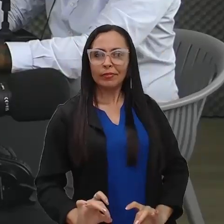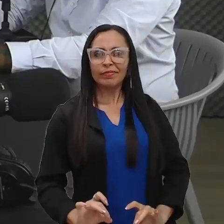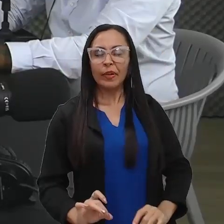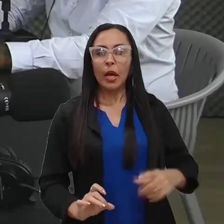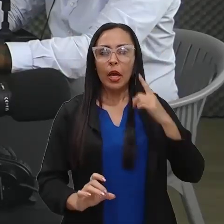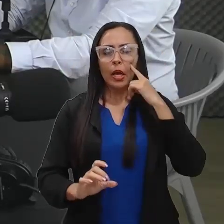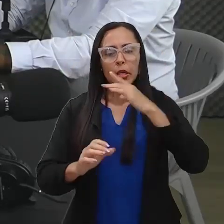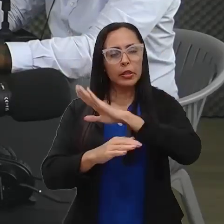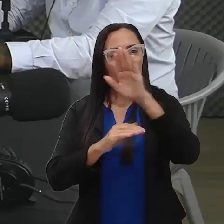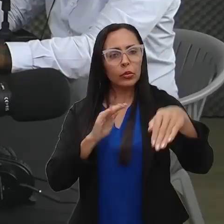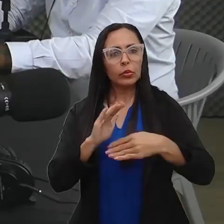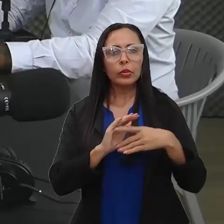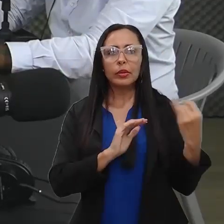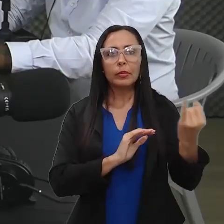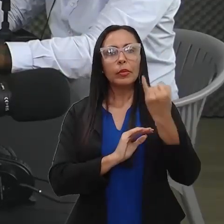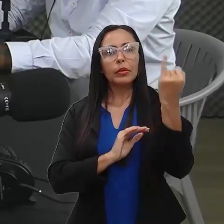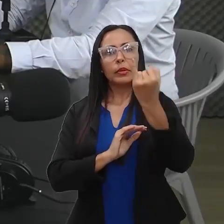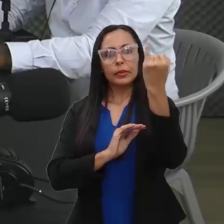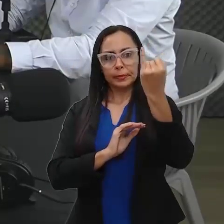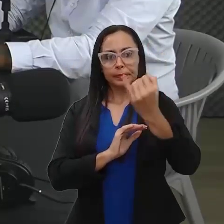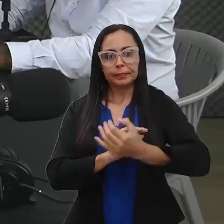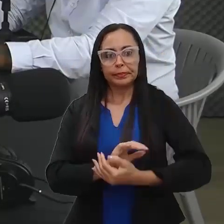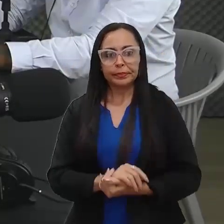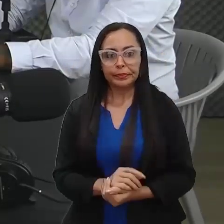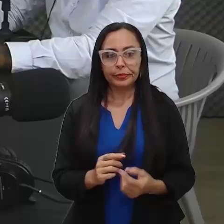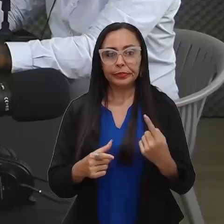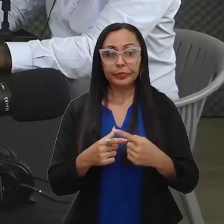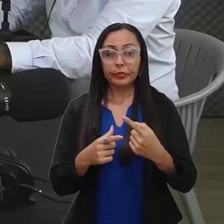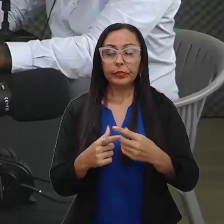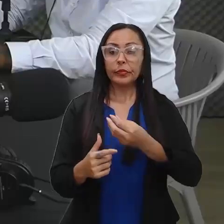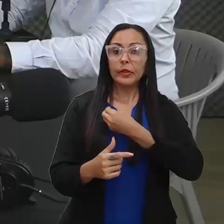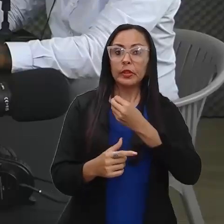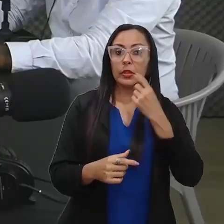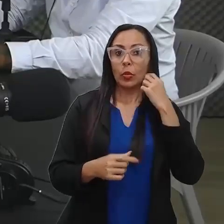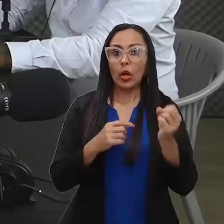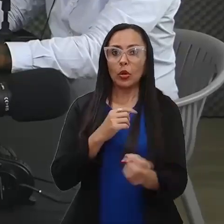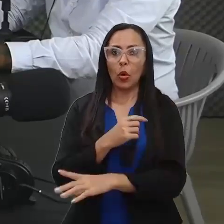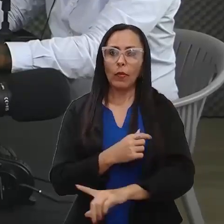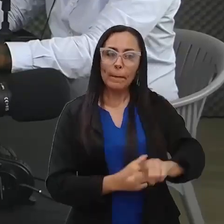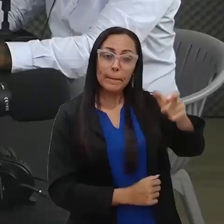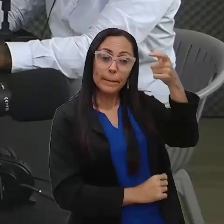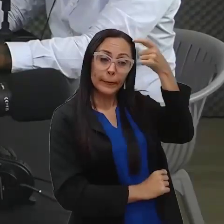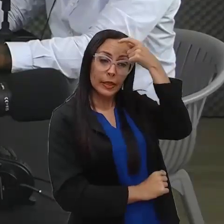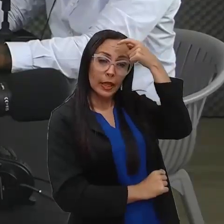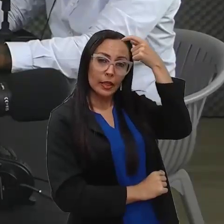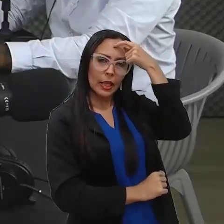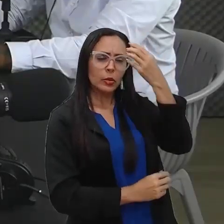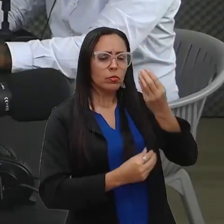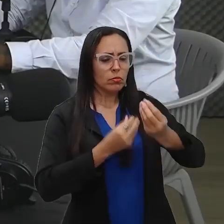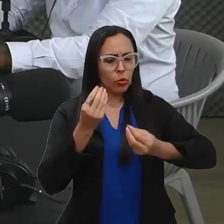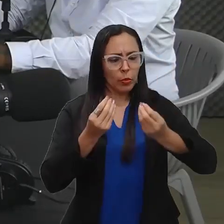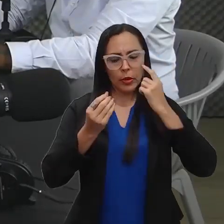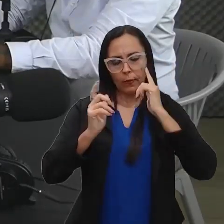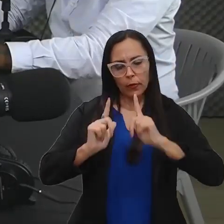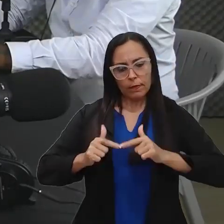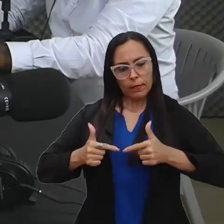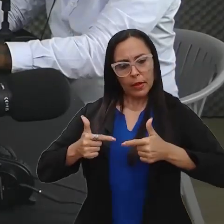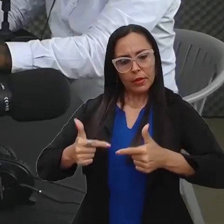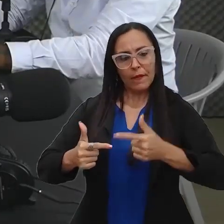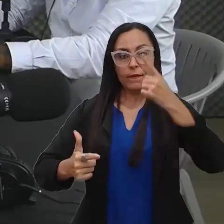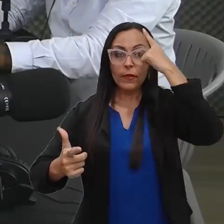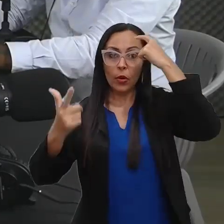Então, isso tudo é muito importante, né, porque existe uma nova mentalidade de como enfrentar a violência, existe uma